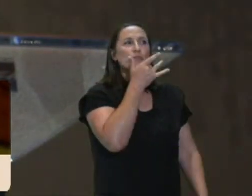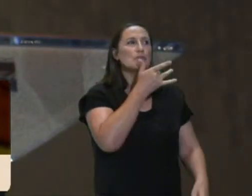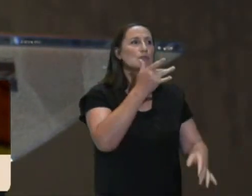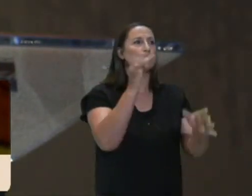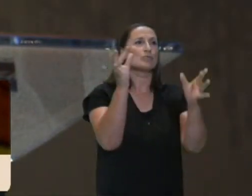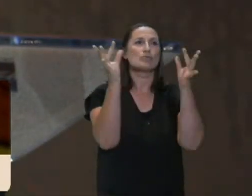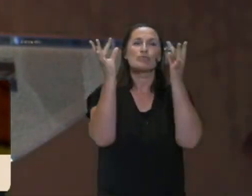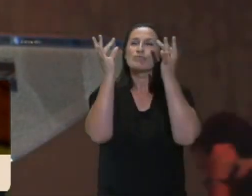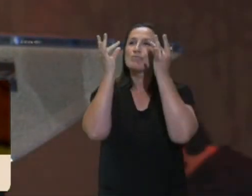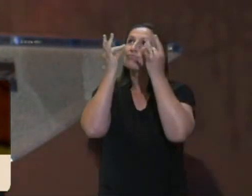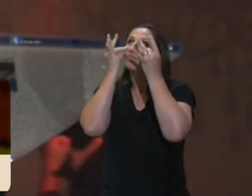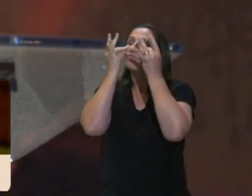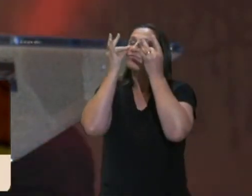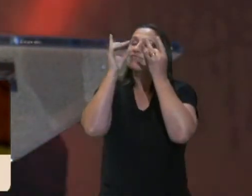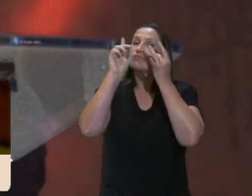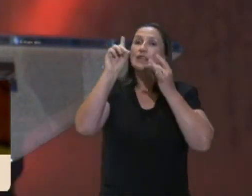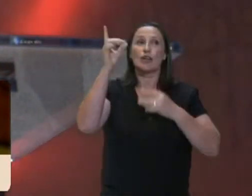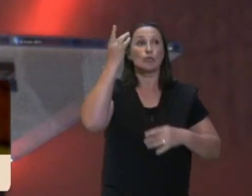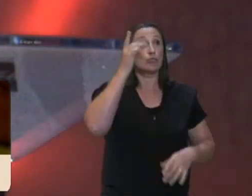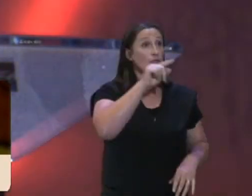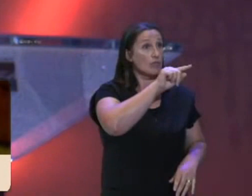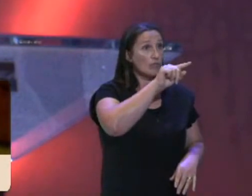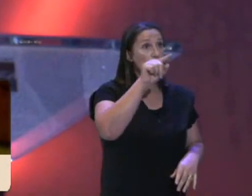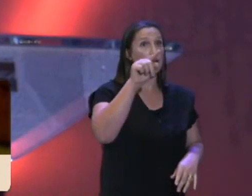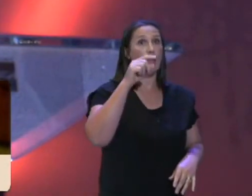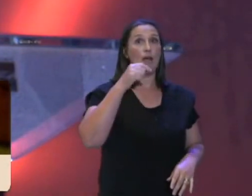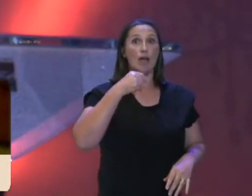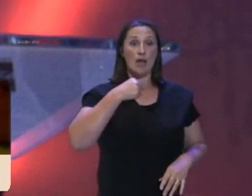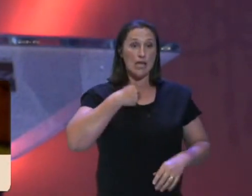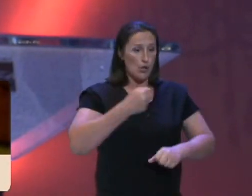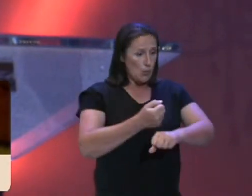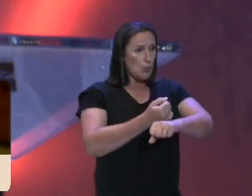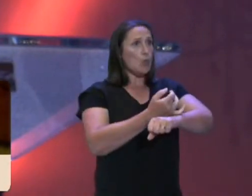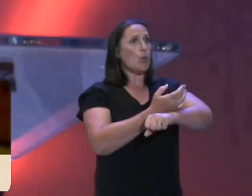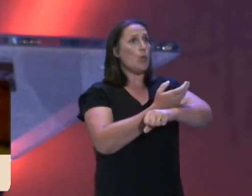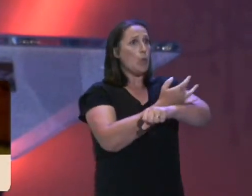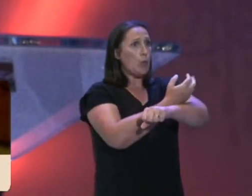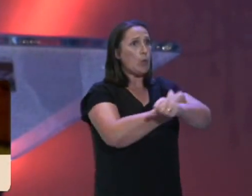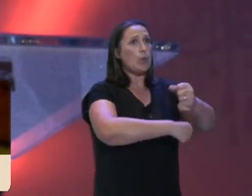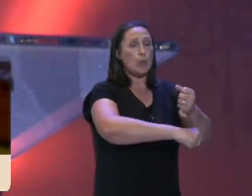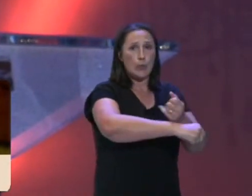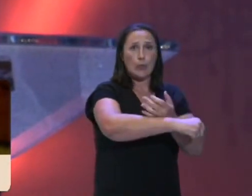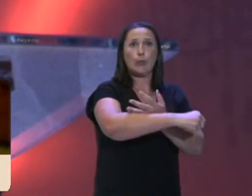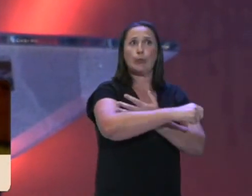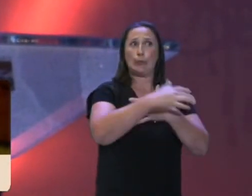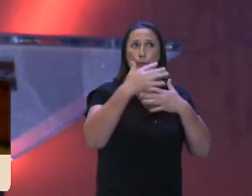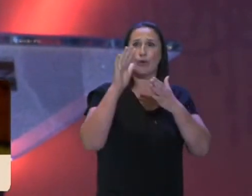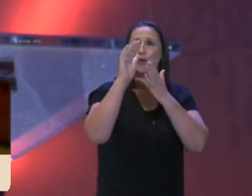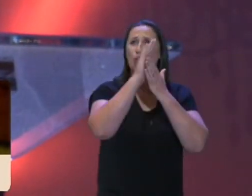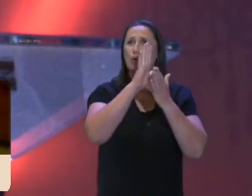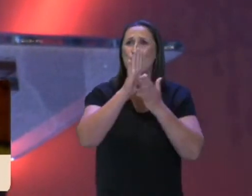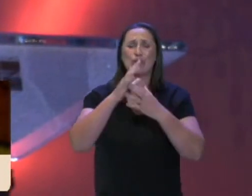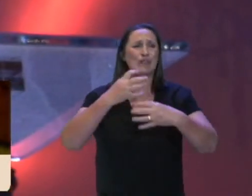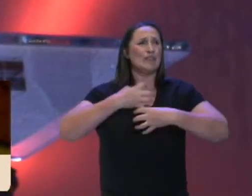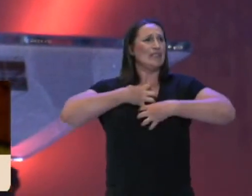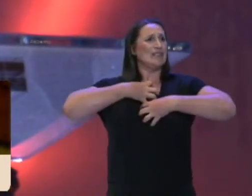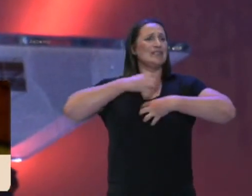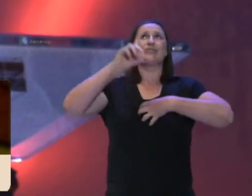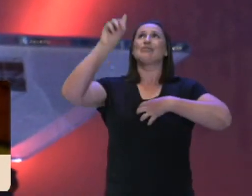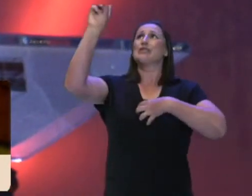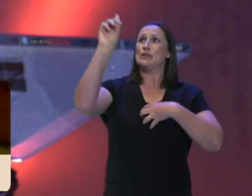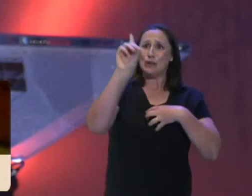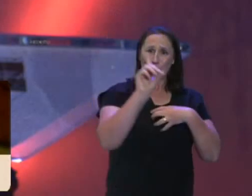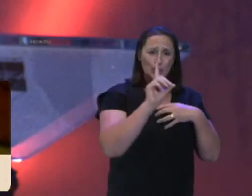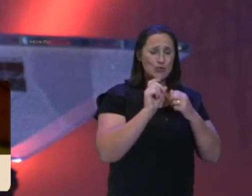né? Eu não sei você, mas eu estou arrepiado da cabeça ao pé, né? Sentindo a presença do Senhor aqui